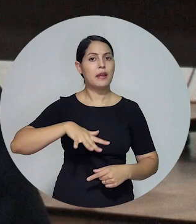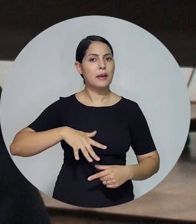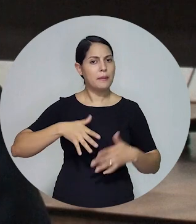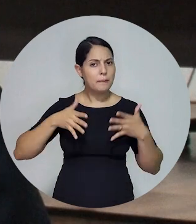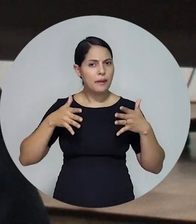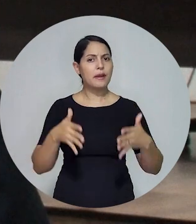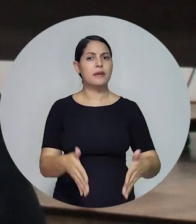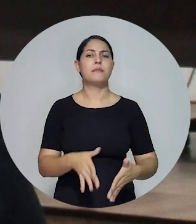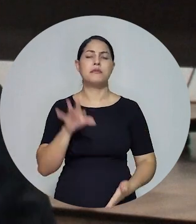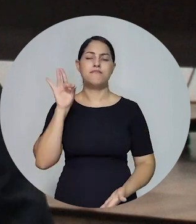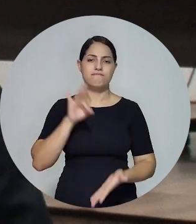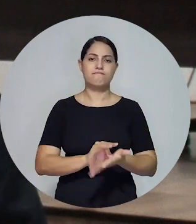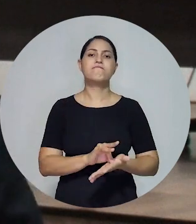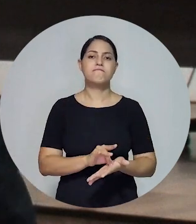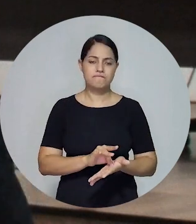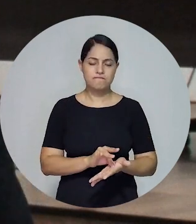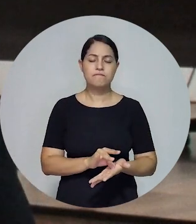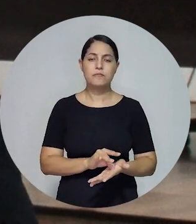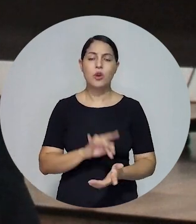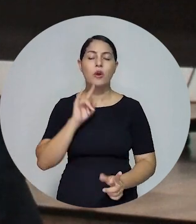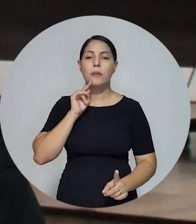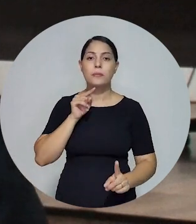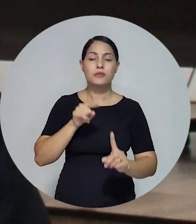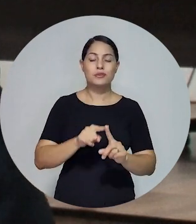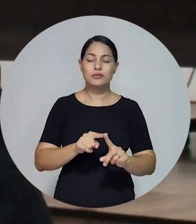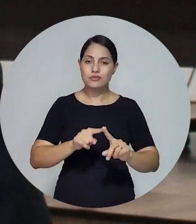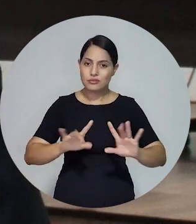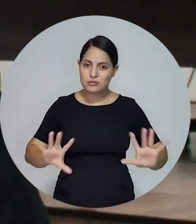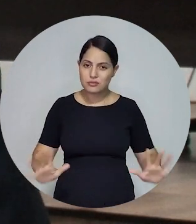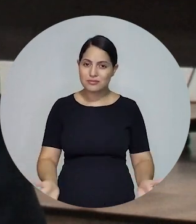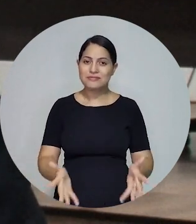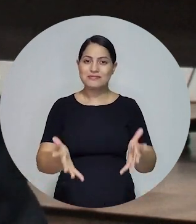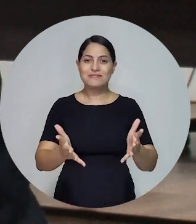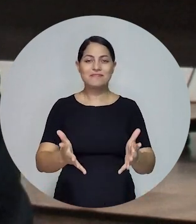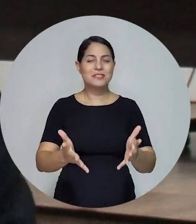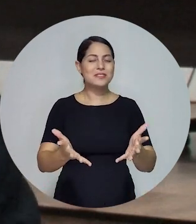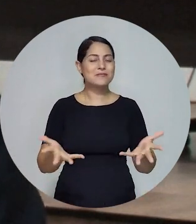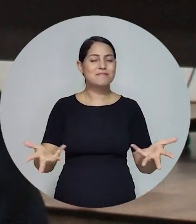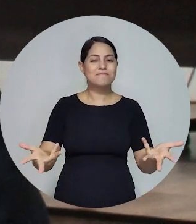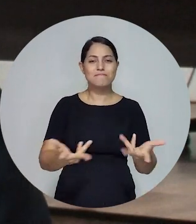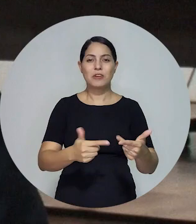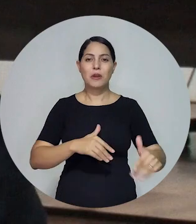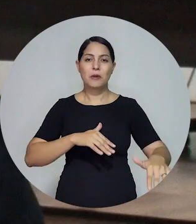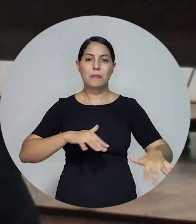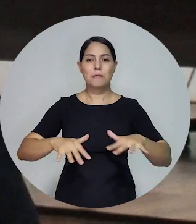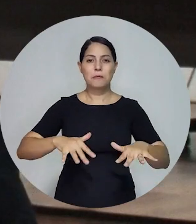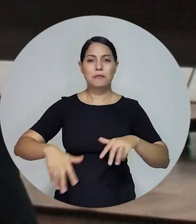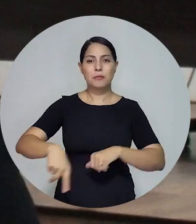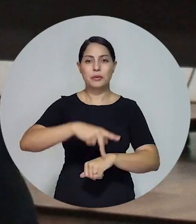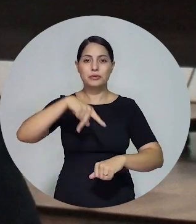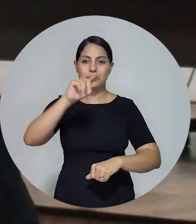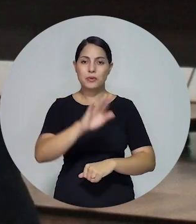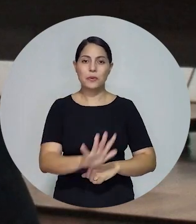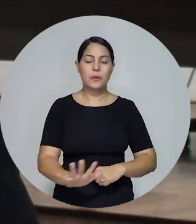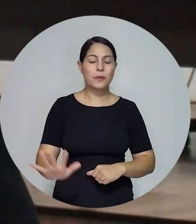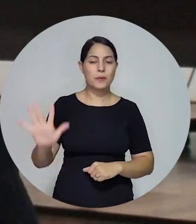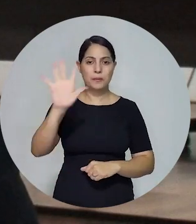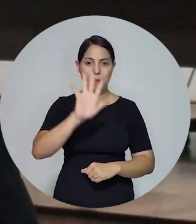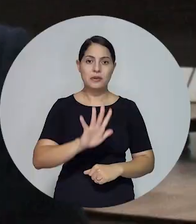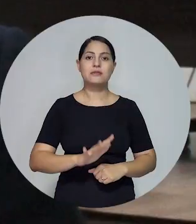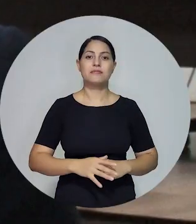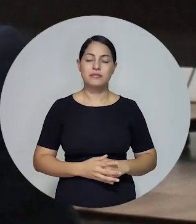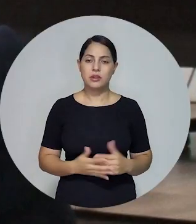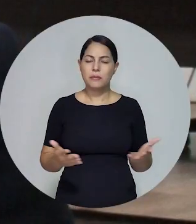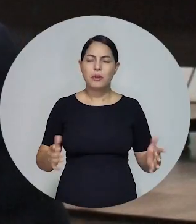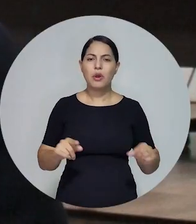advocacia paraibana tem sido efetiva, buscando a energia que traz o Movimento Nacional de Defesa das